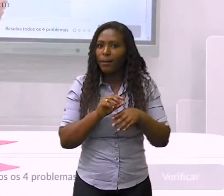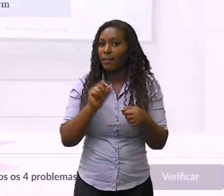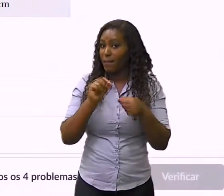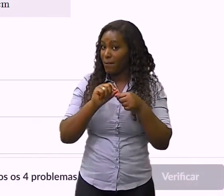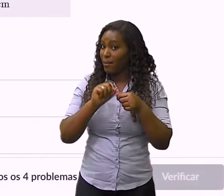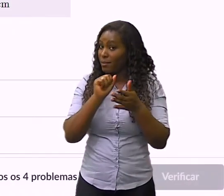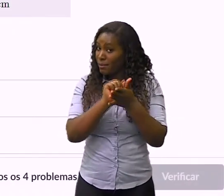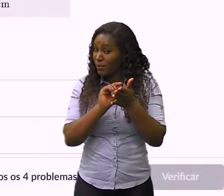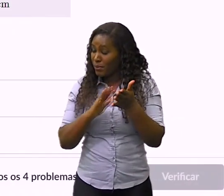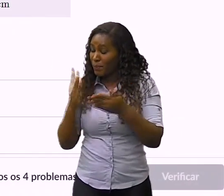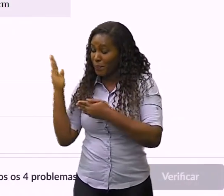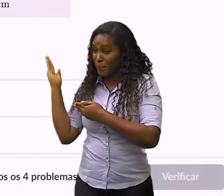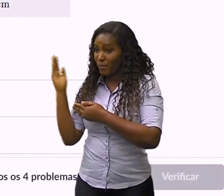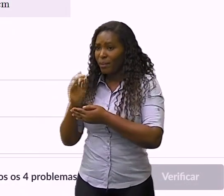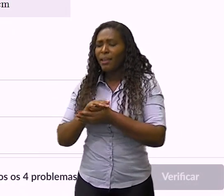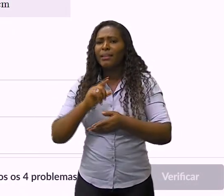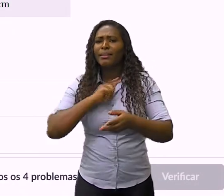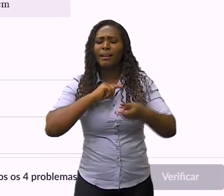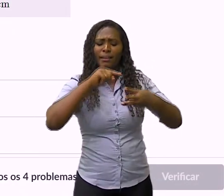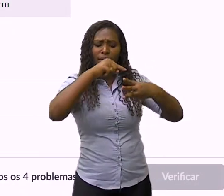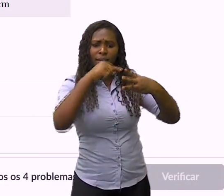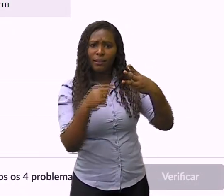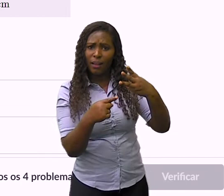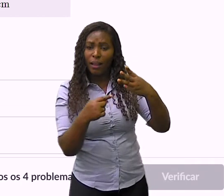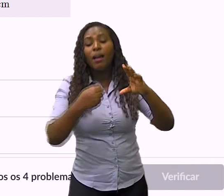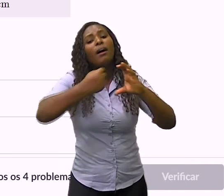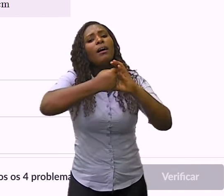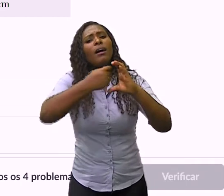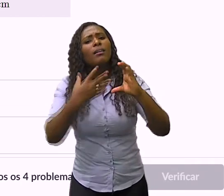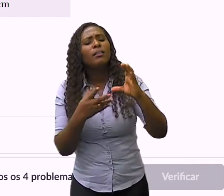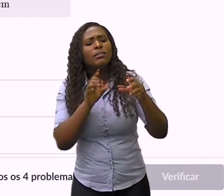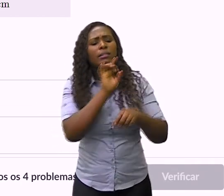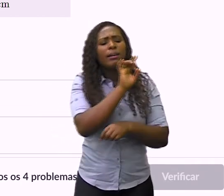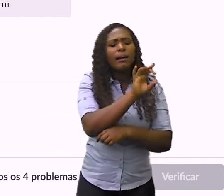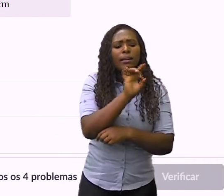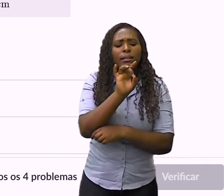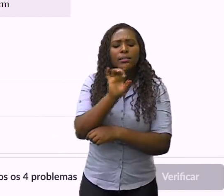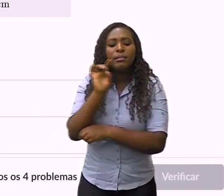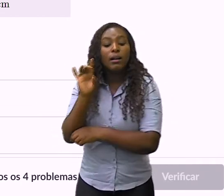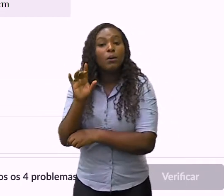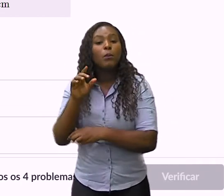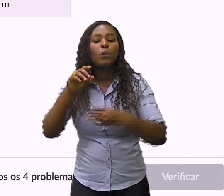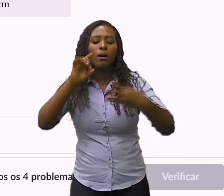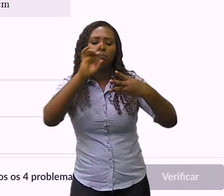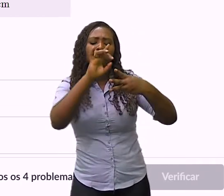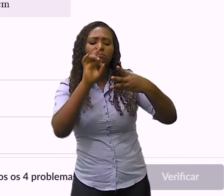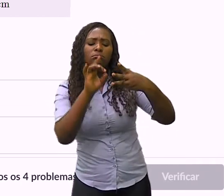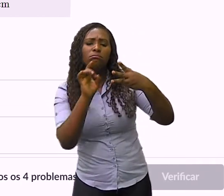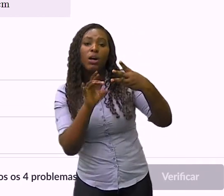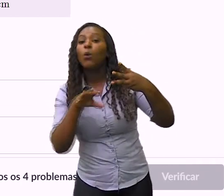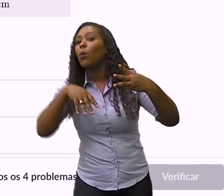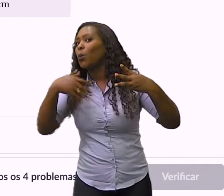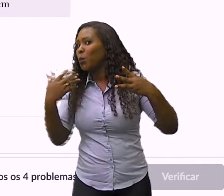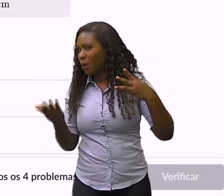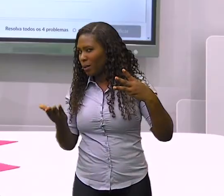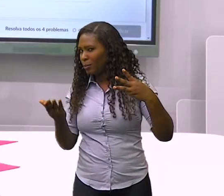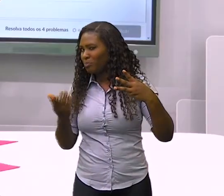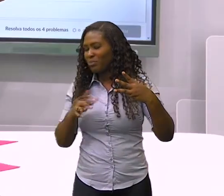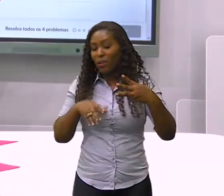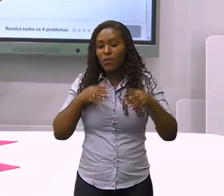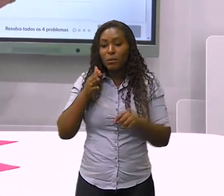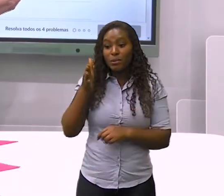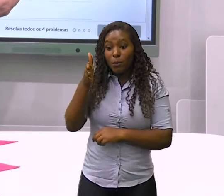3 formas. Quais são as características de cada uma delas, né? Nós observamos que os lados nas